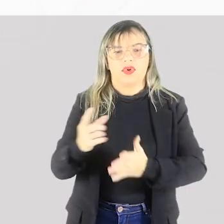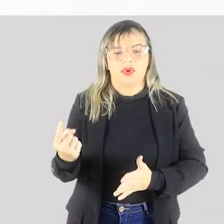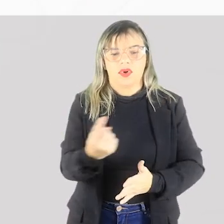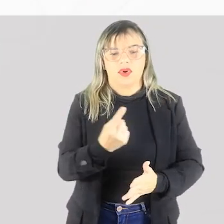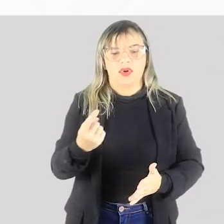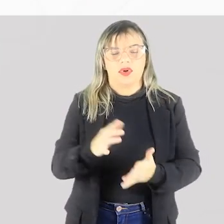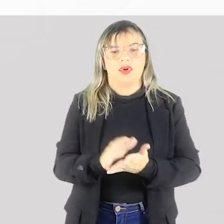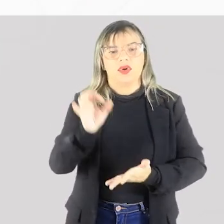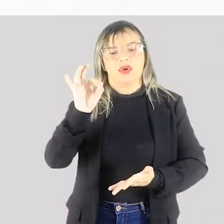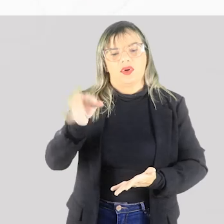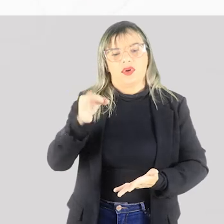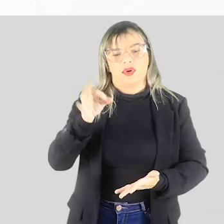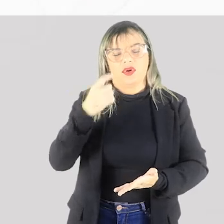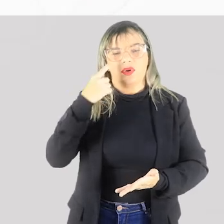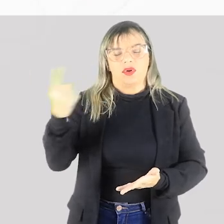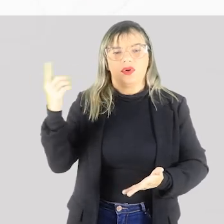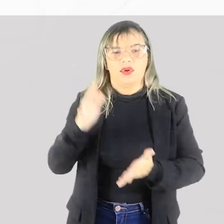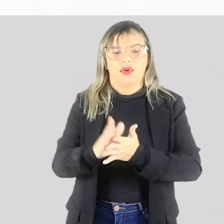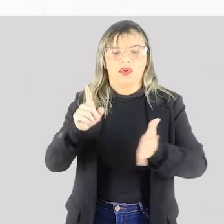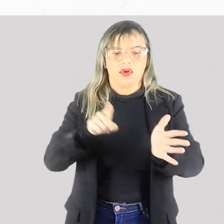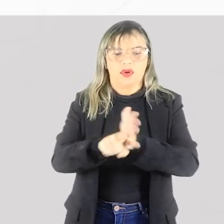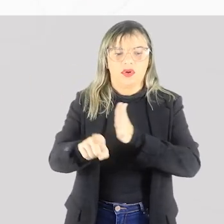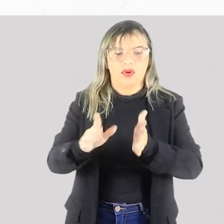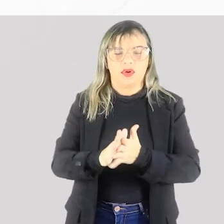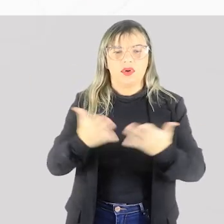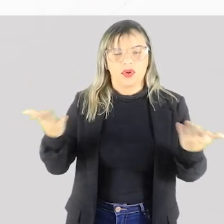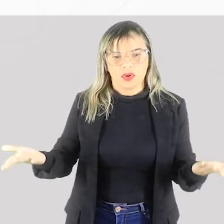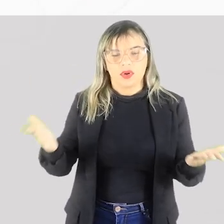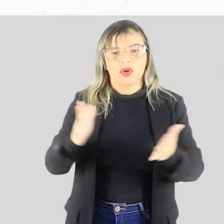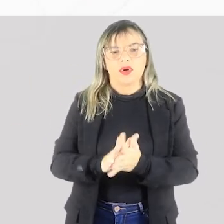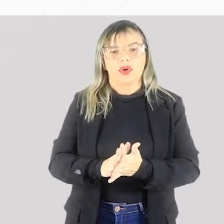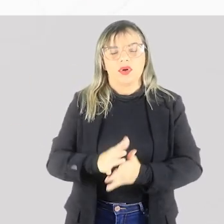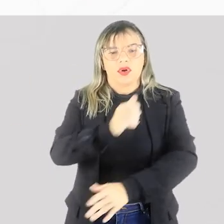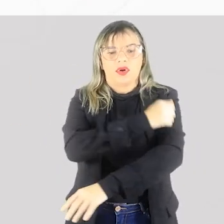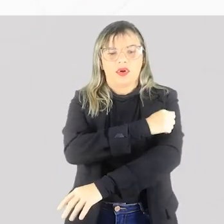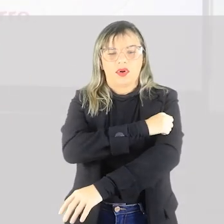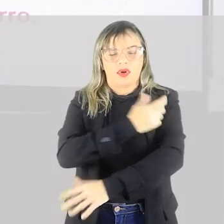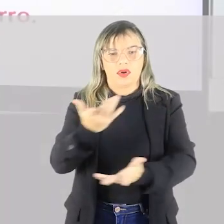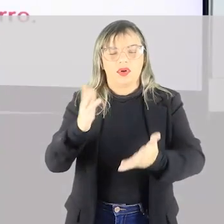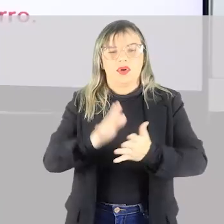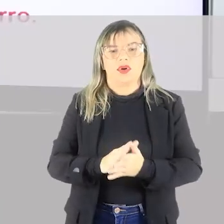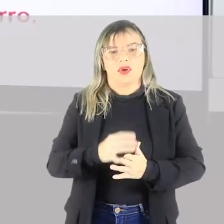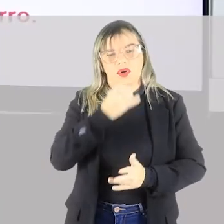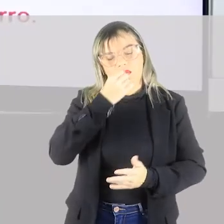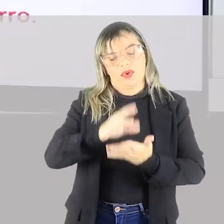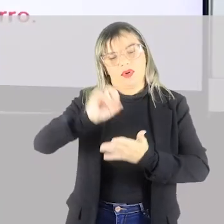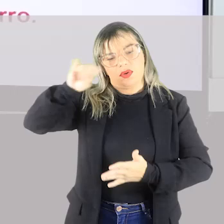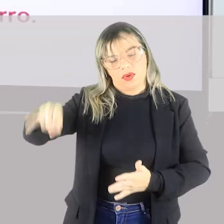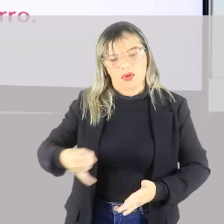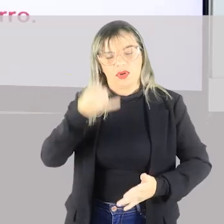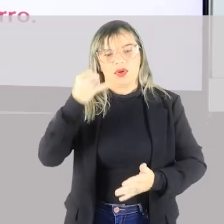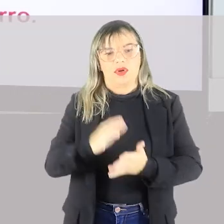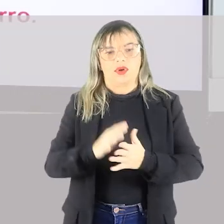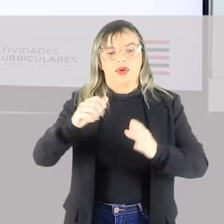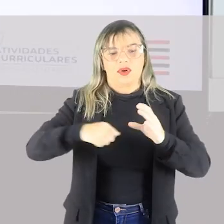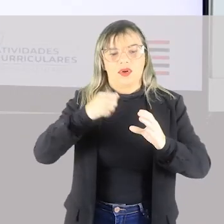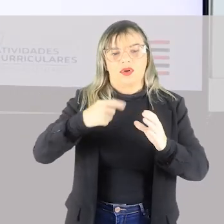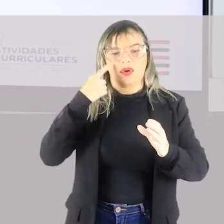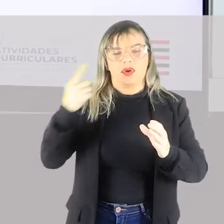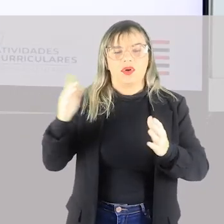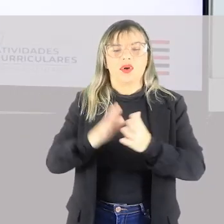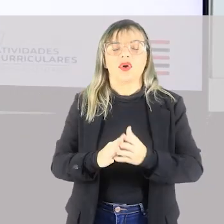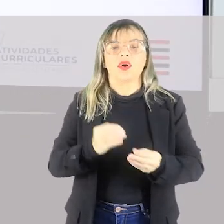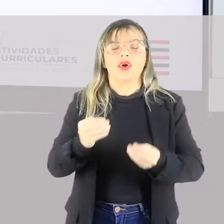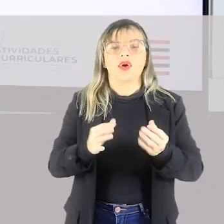que responde corretamente ao que foi perguntado. Pessoal, espero que tenha sido boa e proveitosa essa videoaula. Com essa questão, a